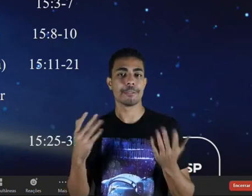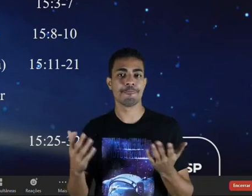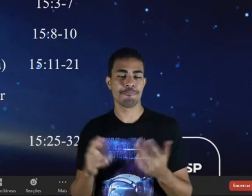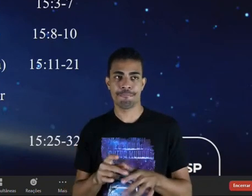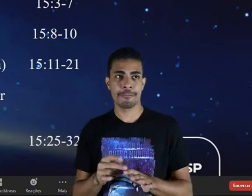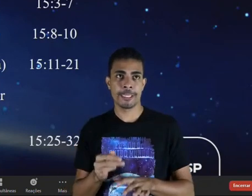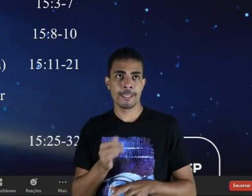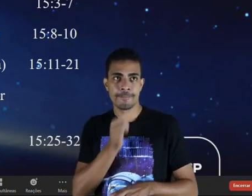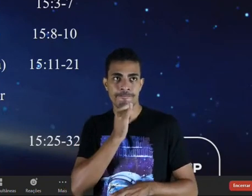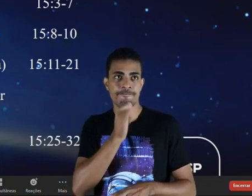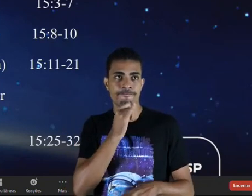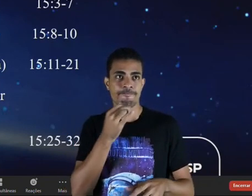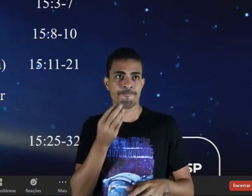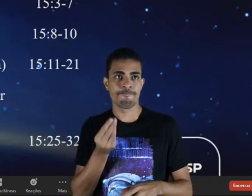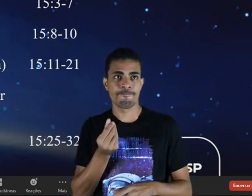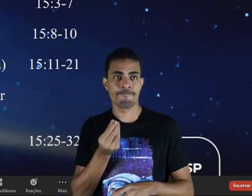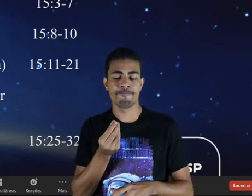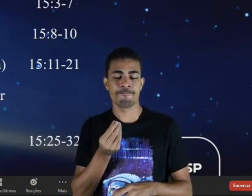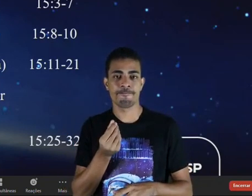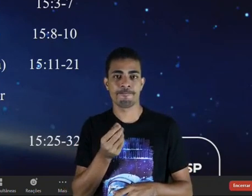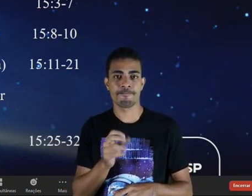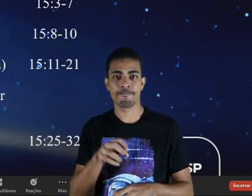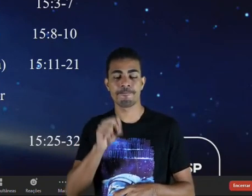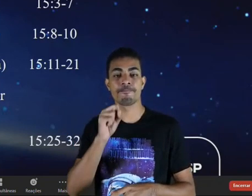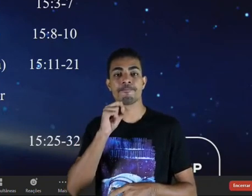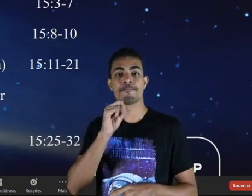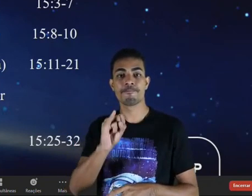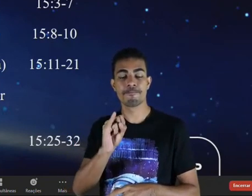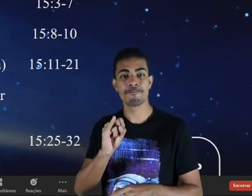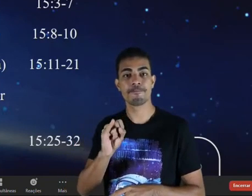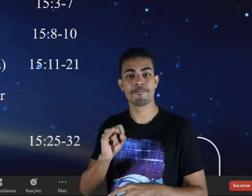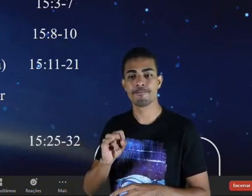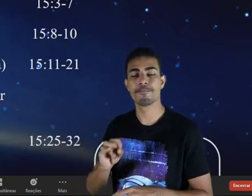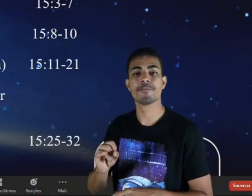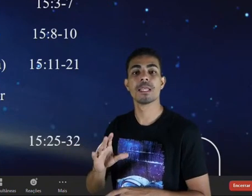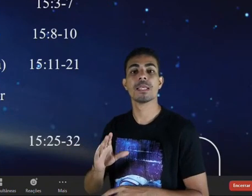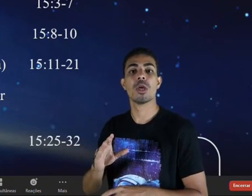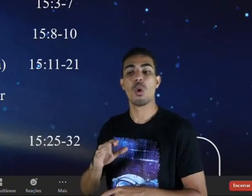vou dar um exemplo. Seu